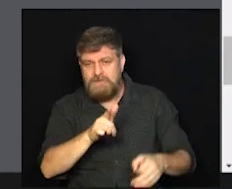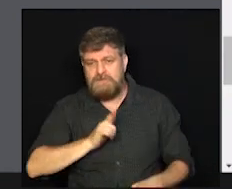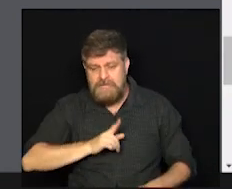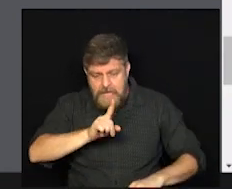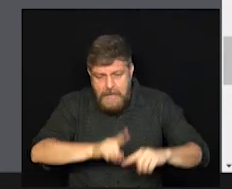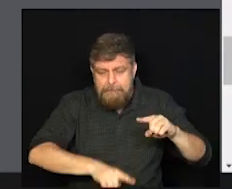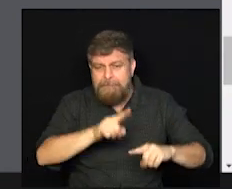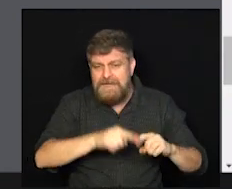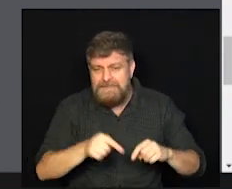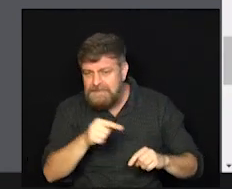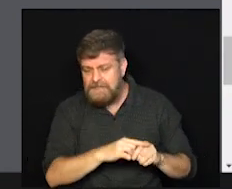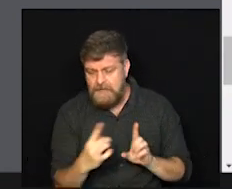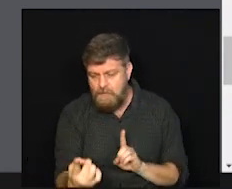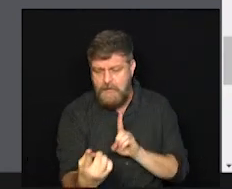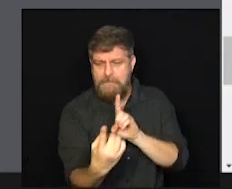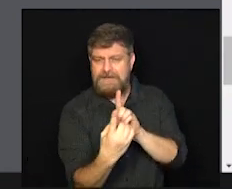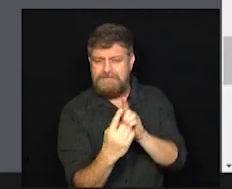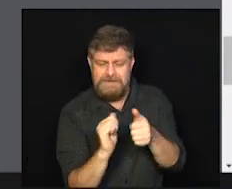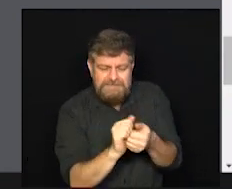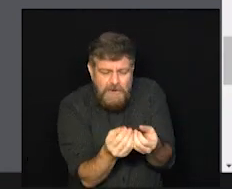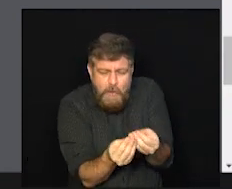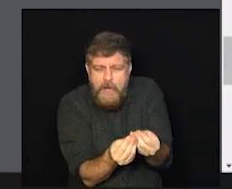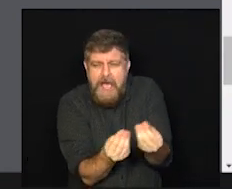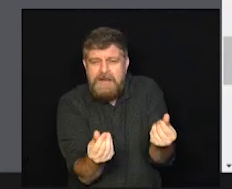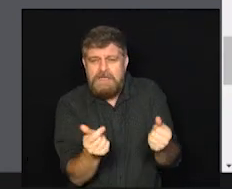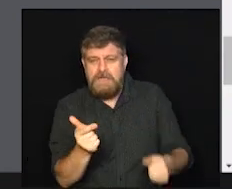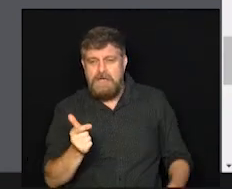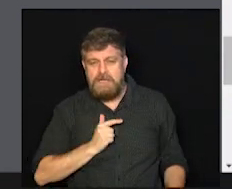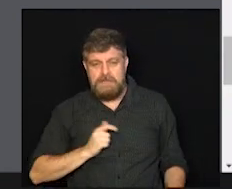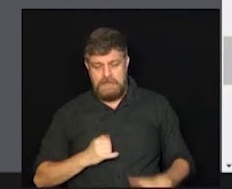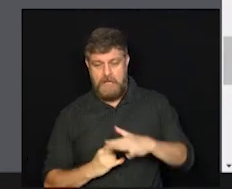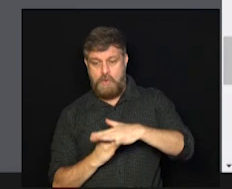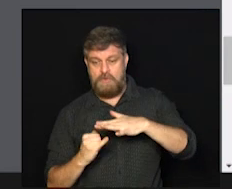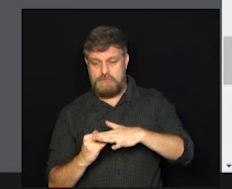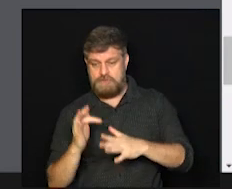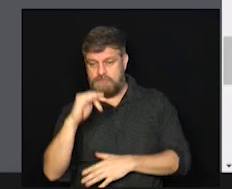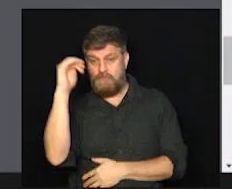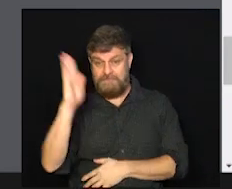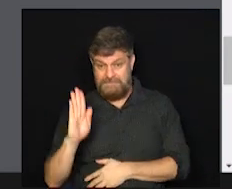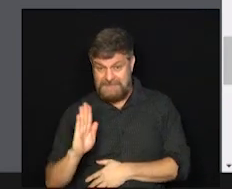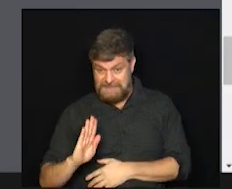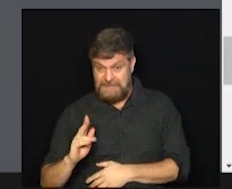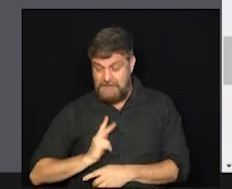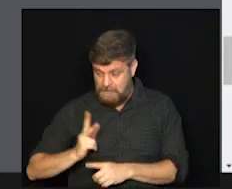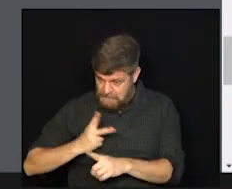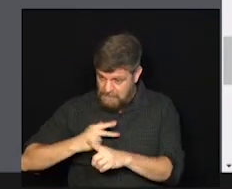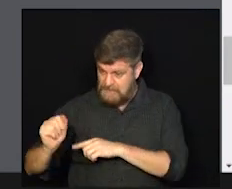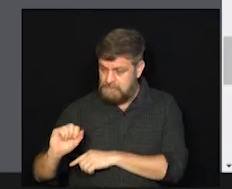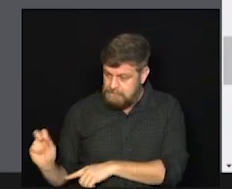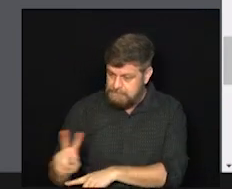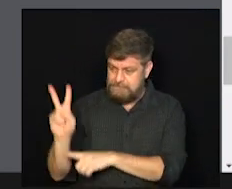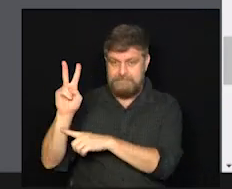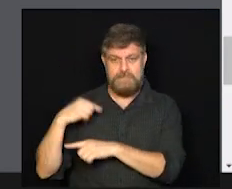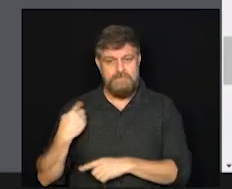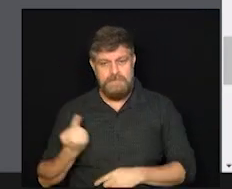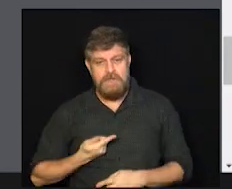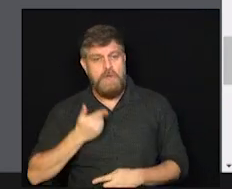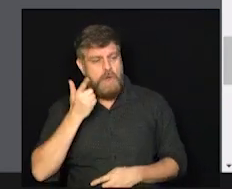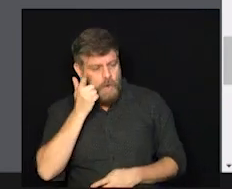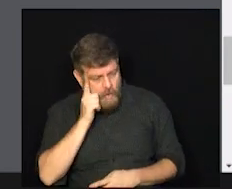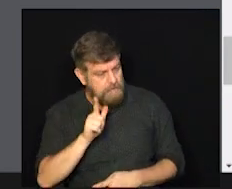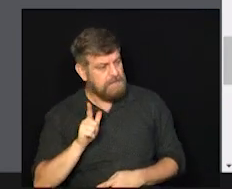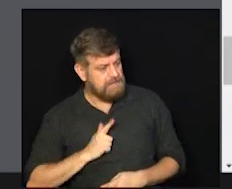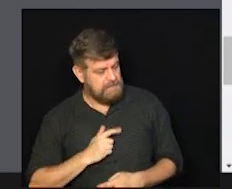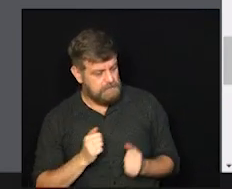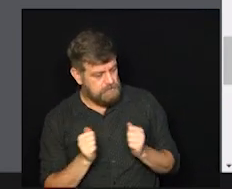insumos, um bom tratamento para a população. E valorizar o Instituto Federal, que foi uma conquista, né, Cecília? Nós tivemos você,